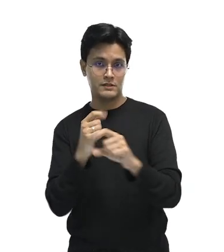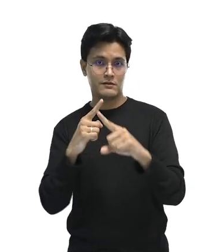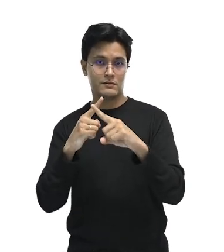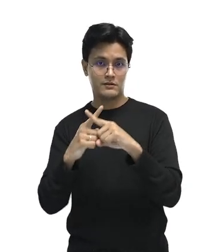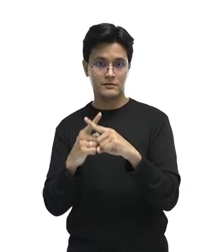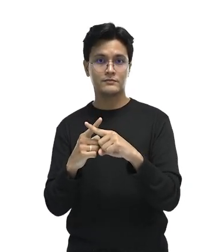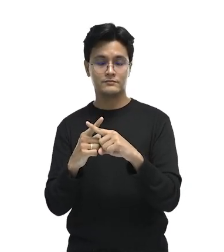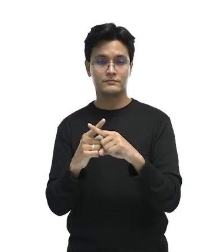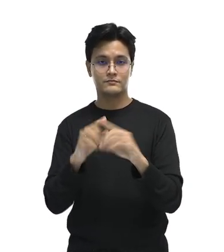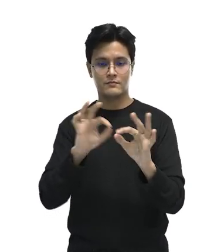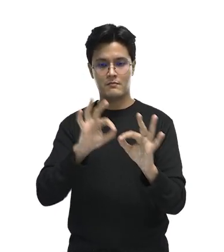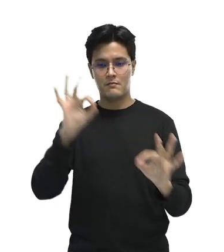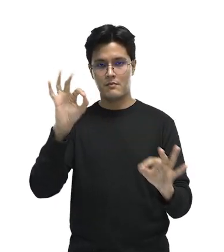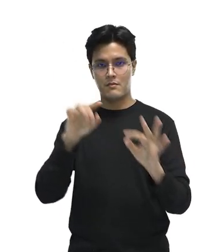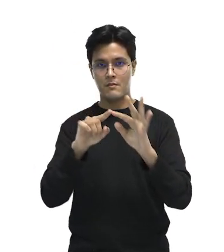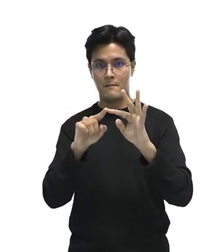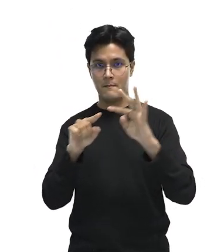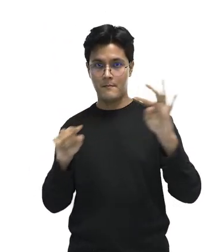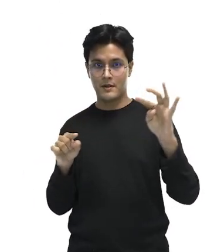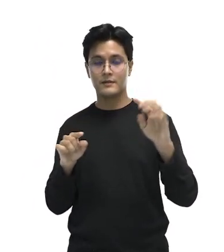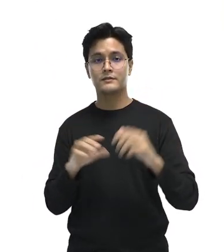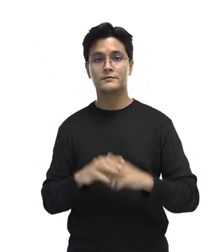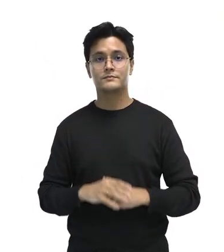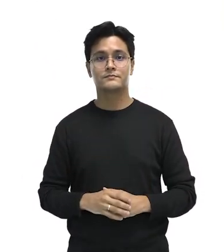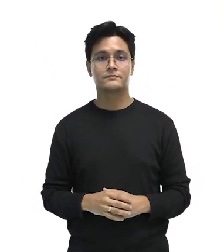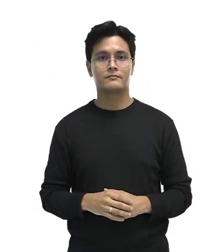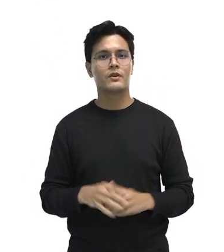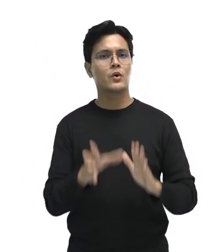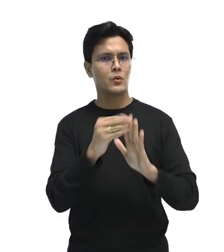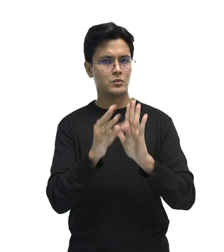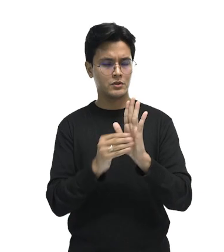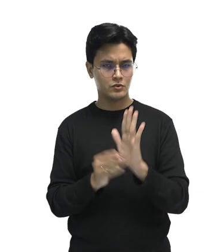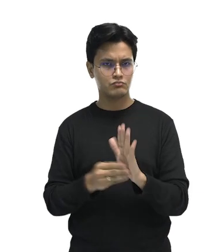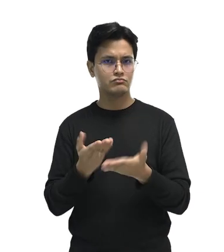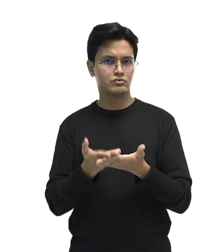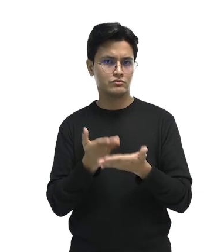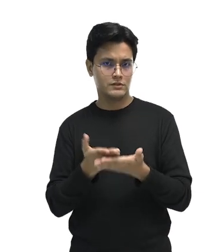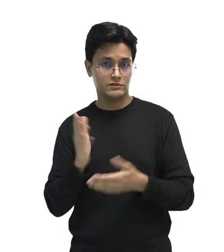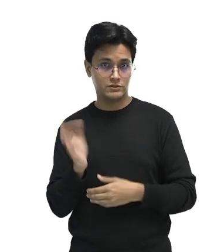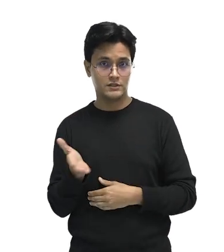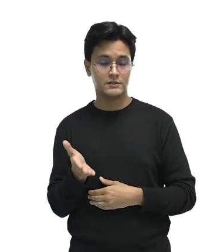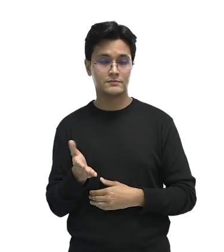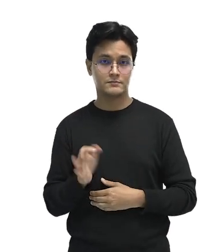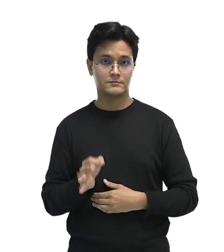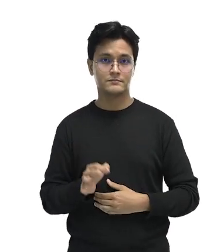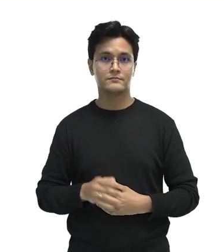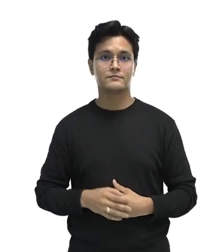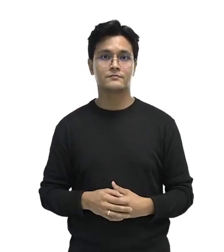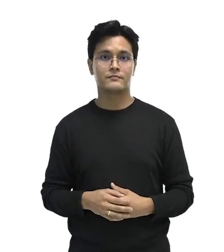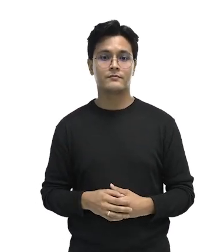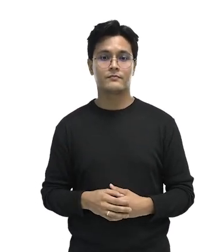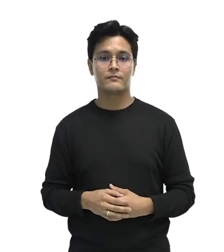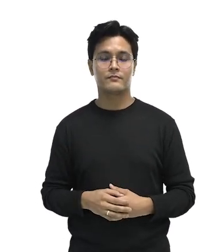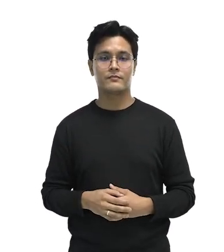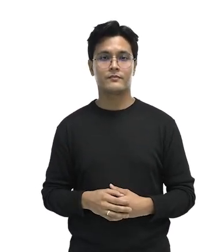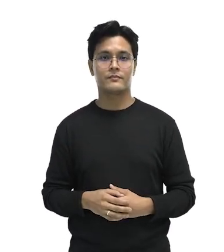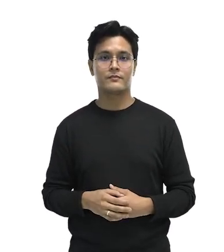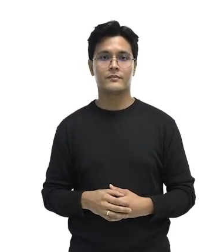estão nas diagonais. Isso aqui também foi conteúdo que nós já estudamos. E aí nós vamos chegar